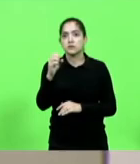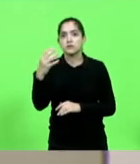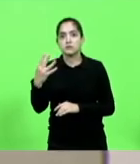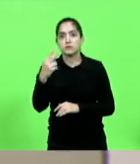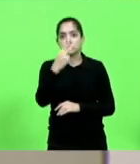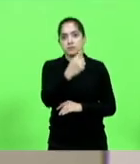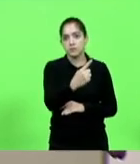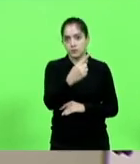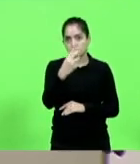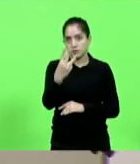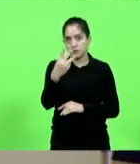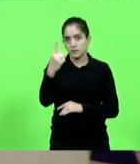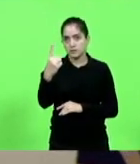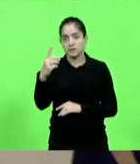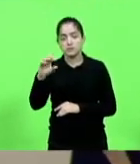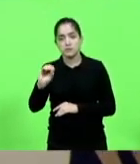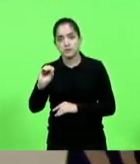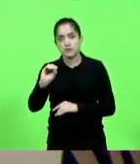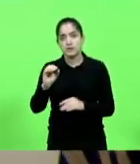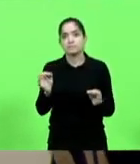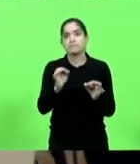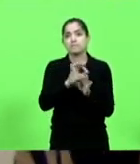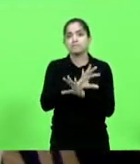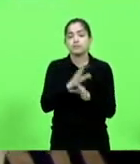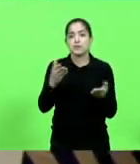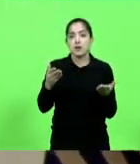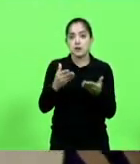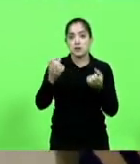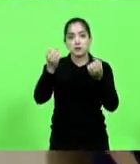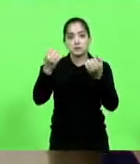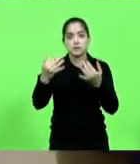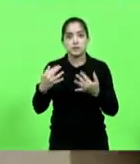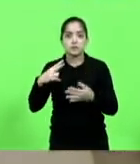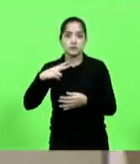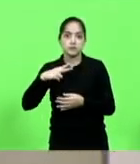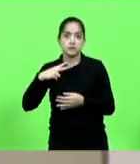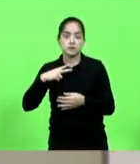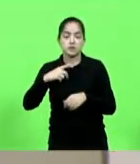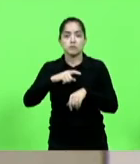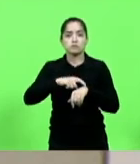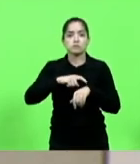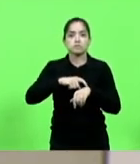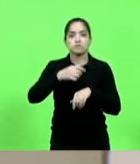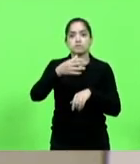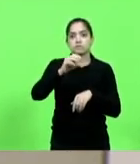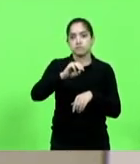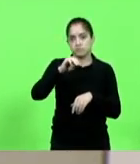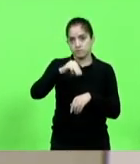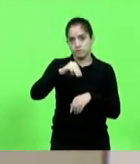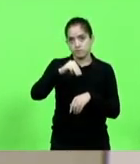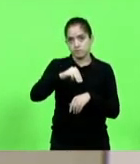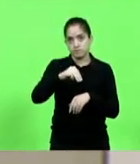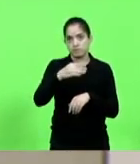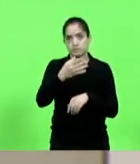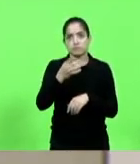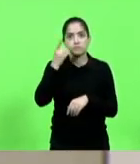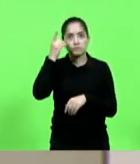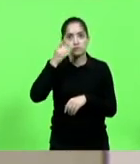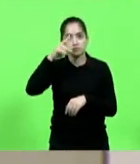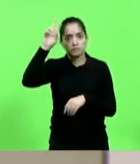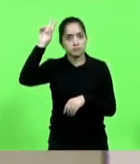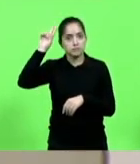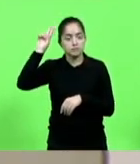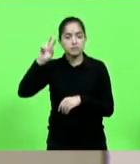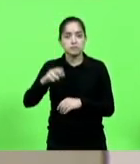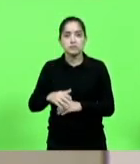.310. Fim da ordem do dia, passamos às explicações pessoais, pelo tempo de até 10 minutos, com a palavra o deputado doutor Vicente Caropreso.